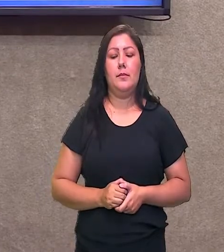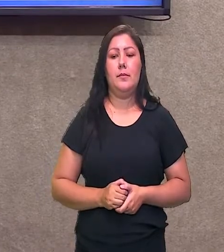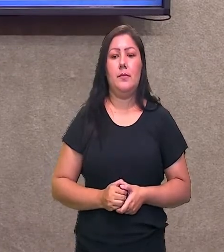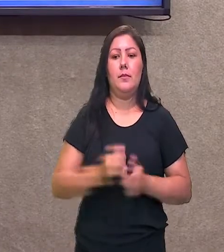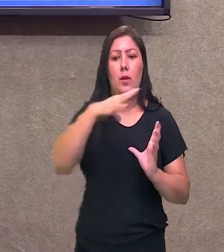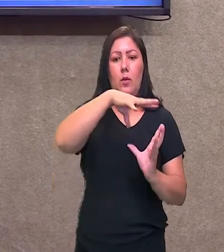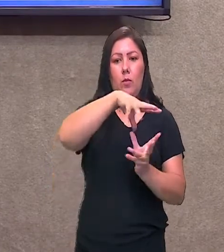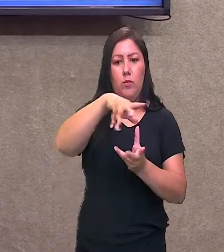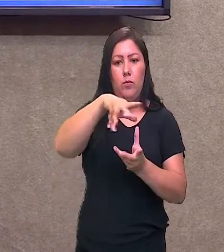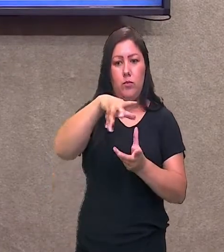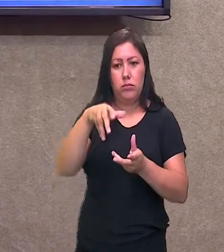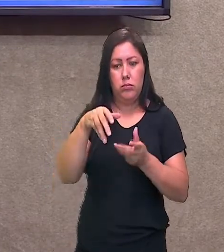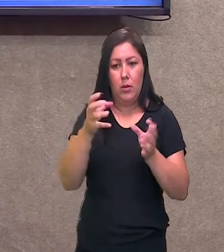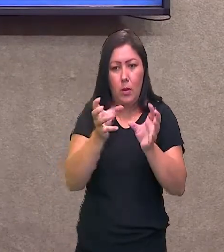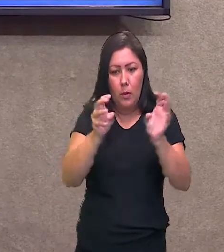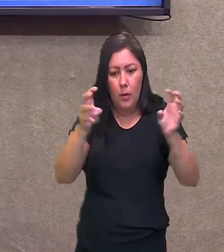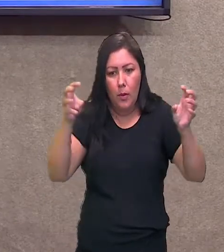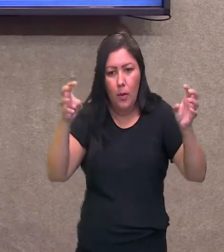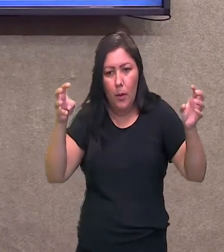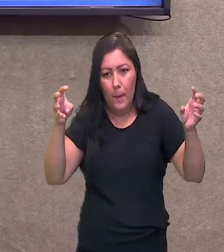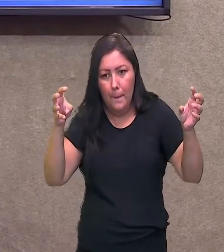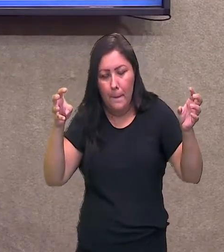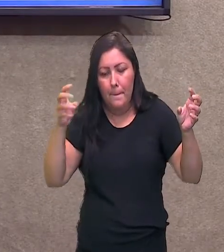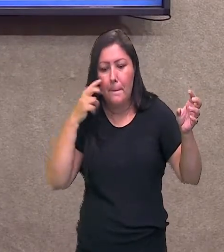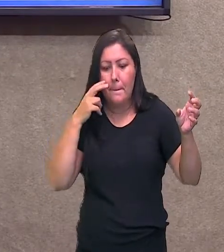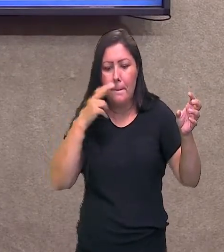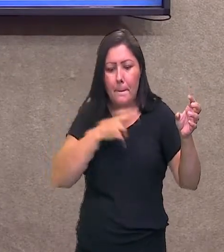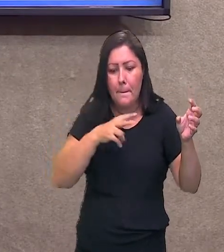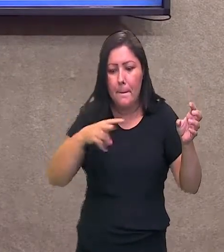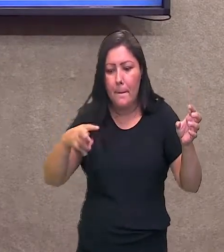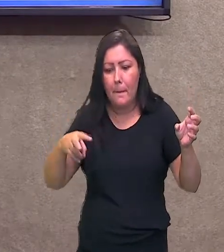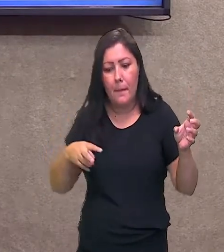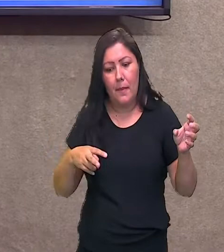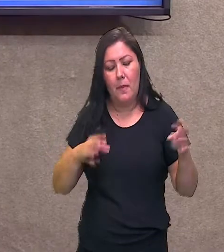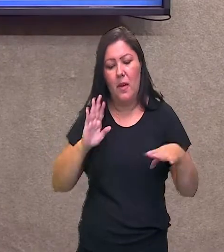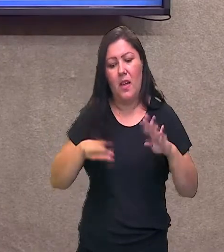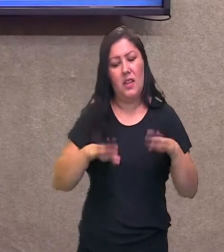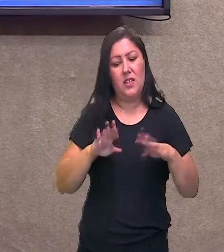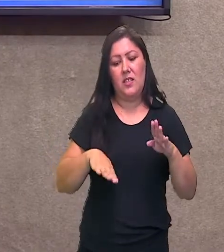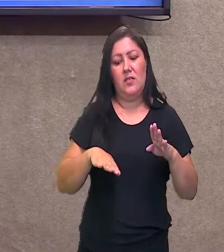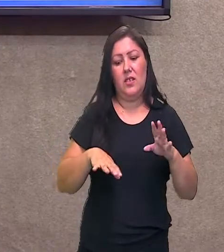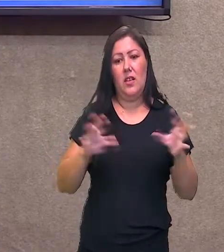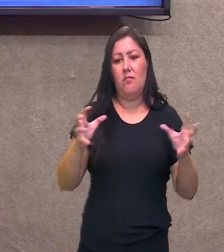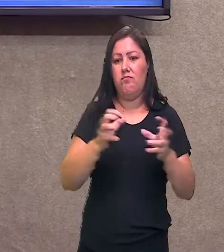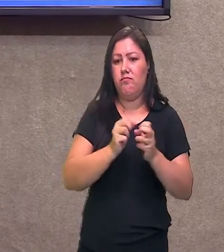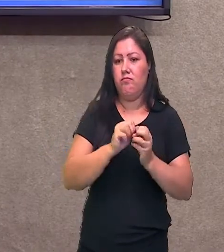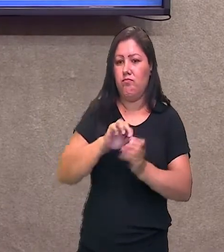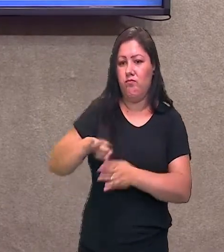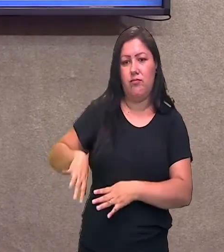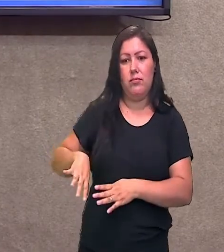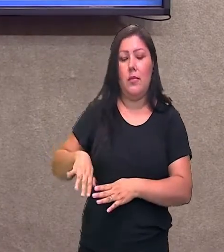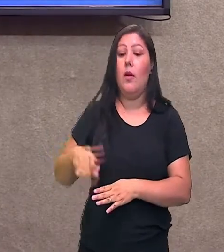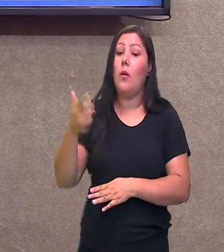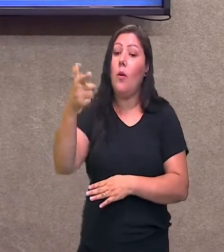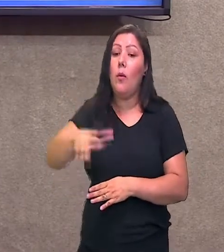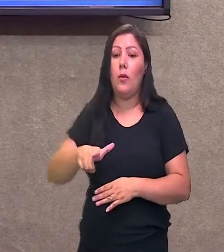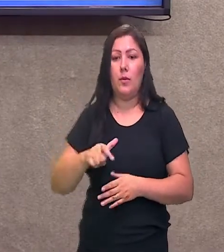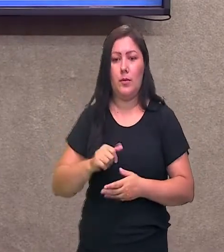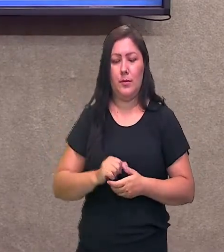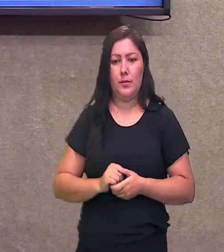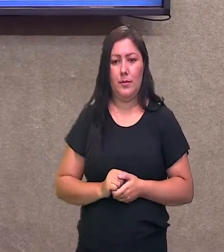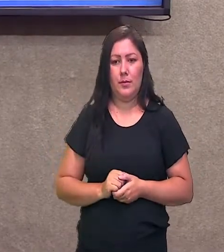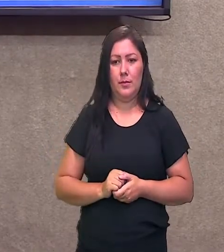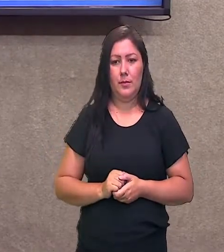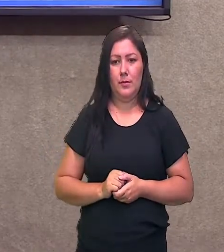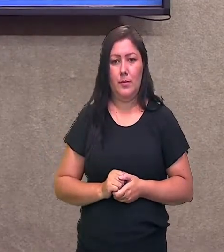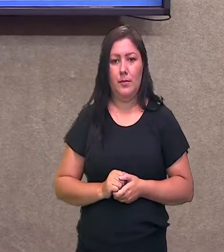de validade. Como que ela é formada? Não é que eu vou criar um mapa hoje, vou fazer